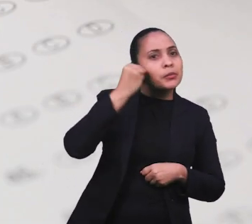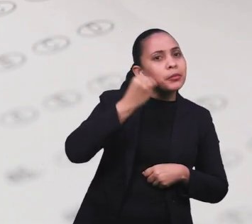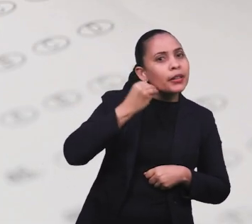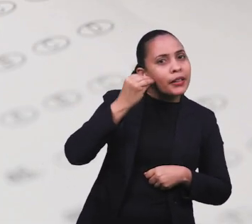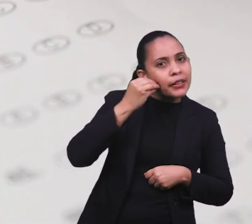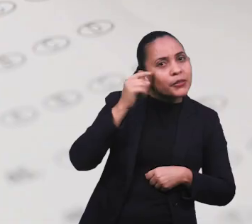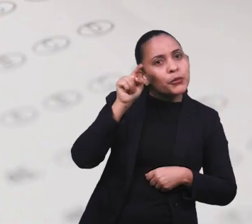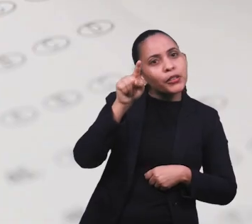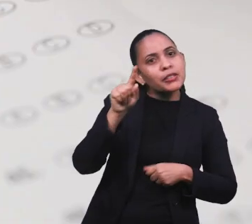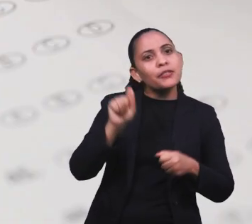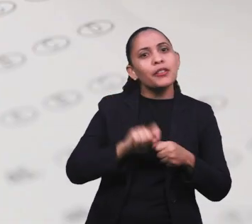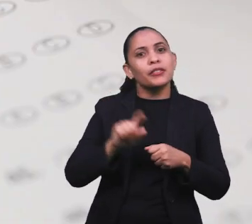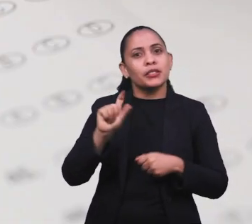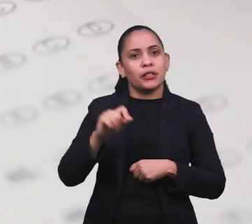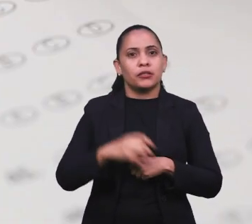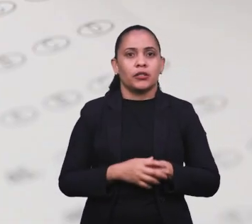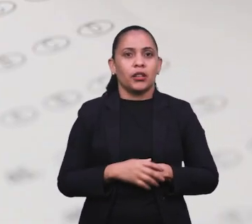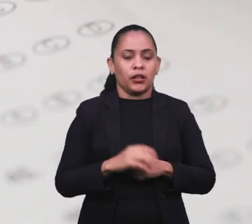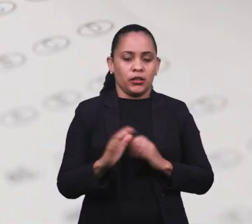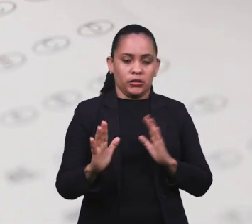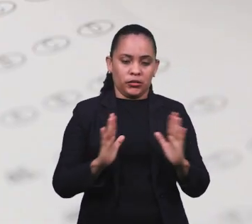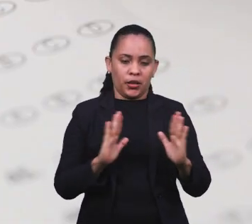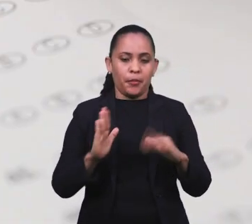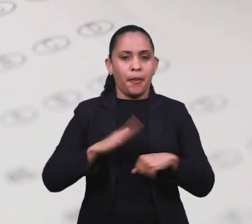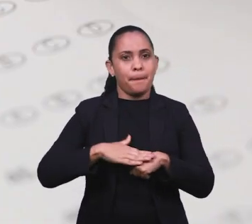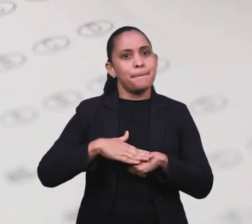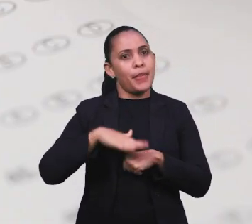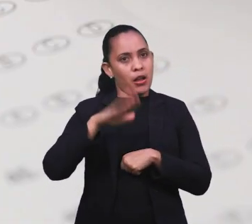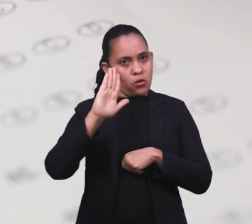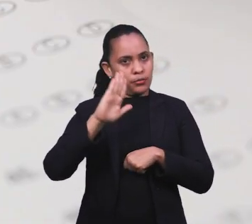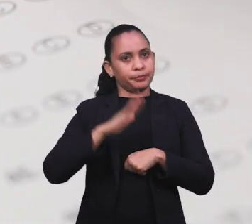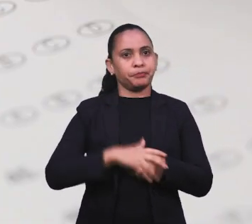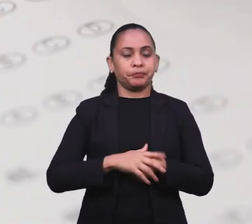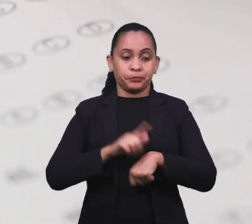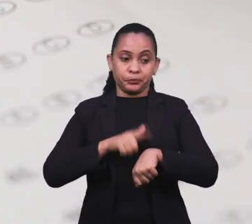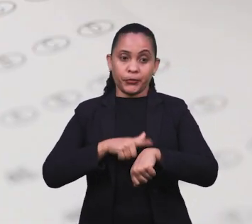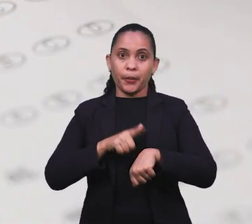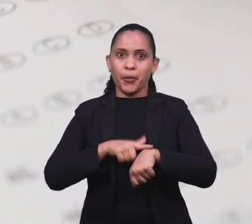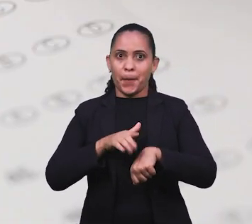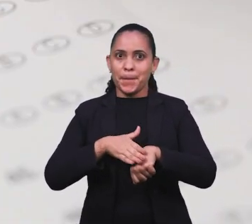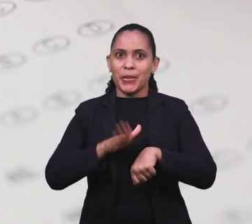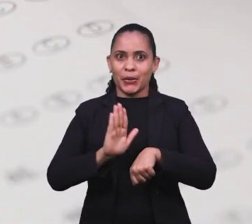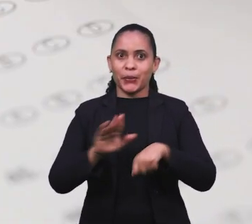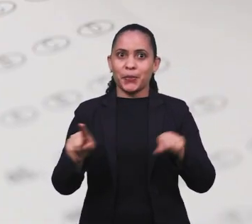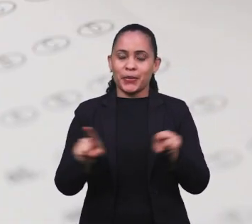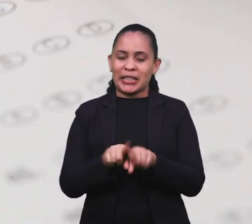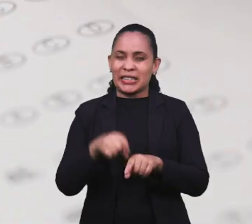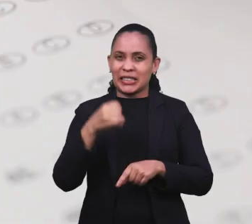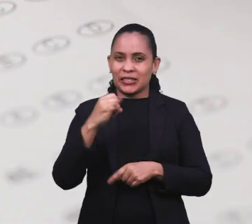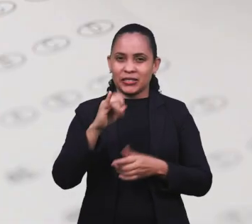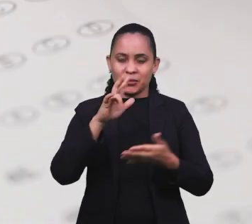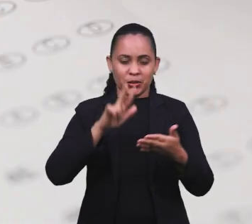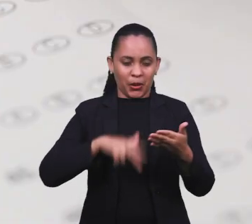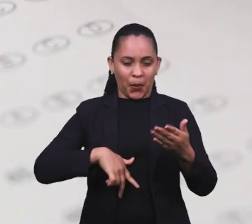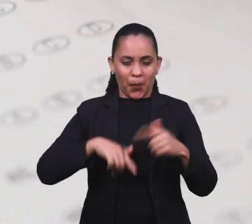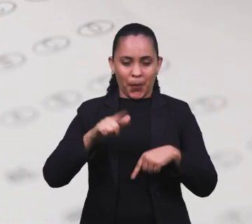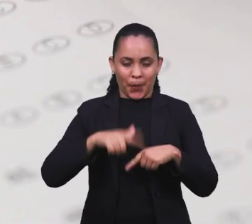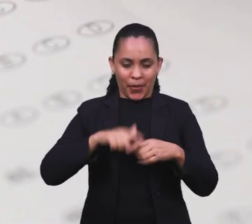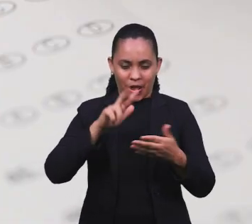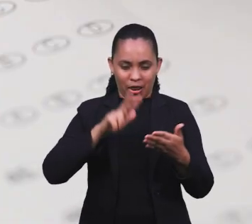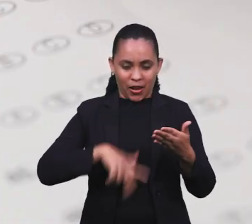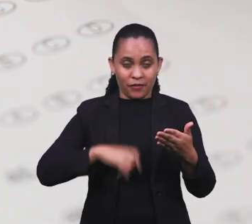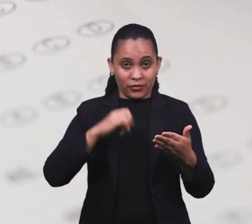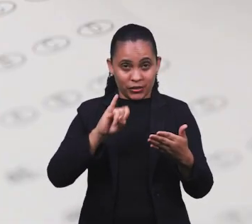experiência, você vai até fazer blocos maiores de leitura, tá bom? Então, se você tem ali o seu material para ler,